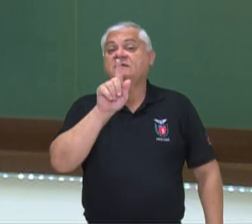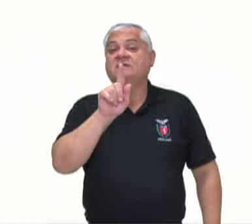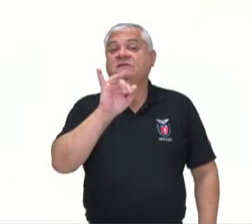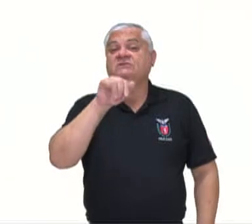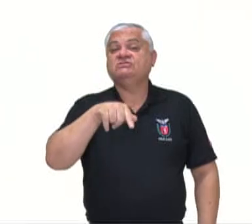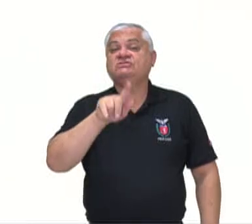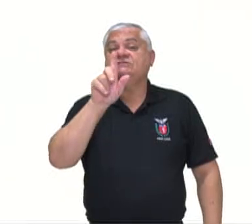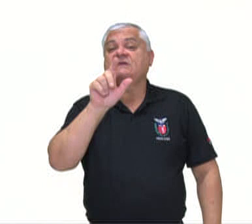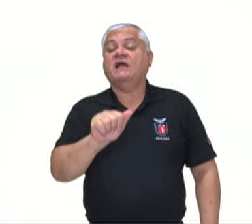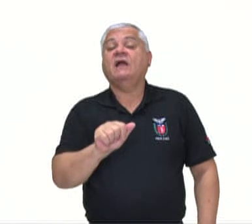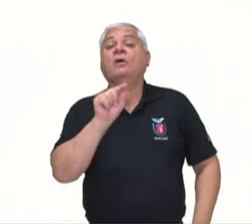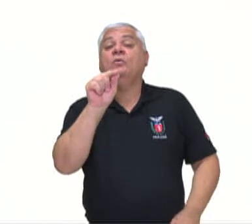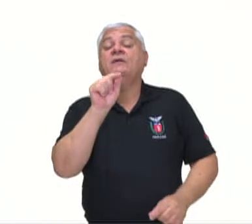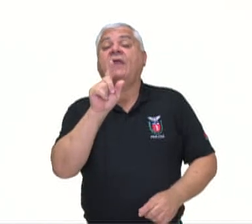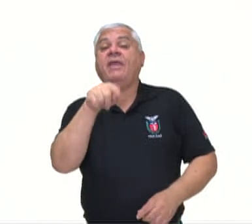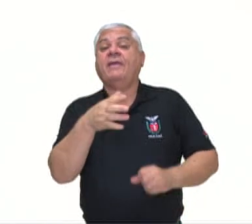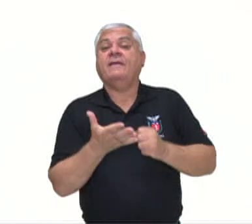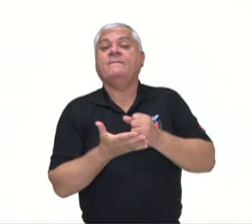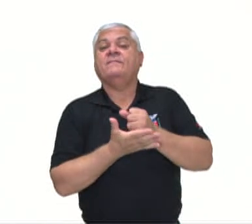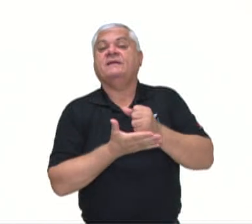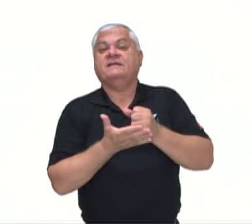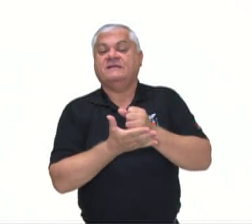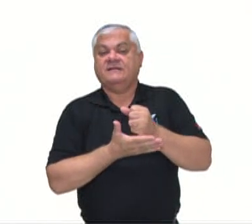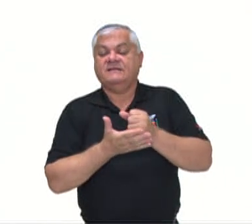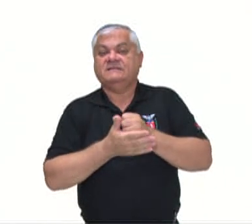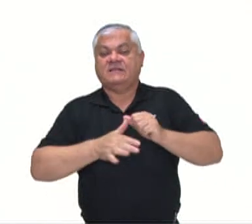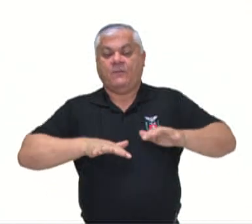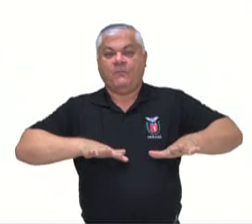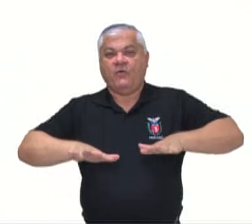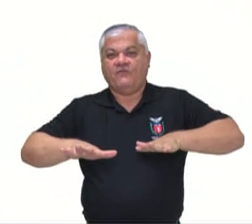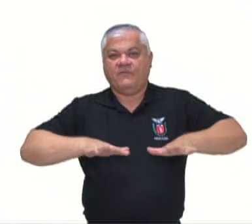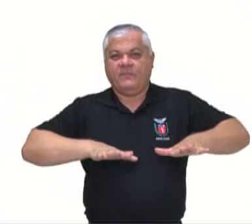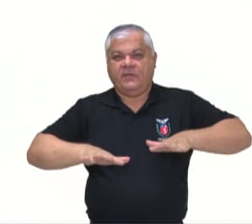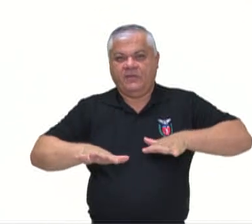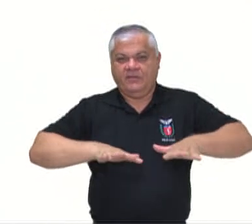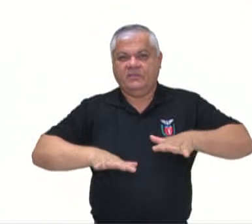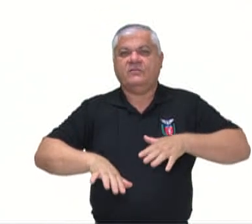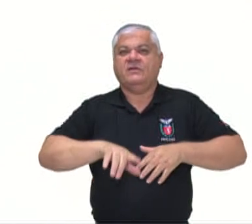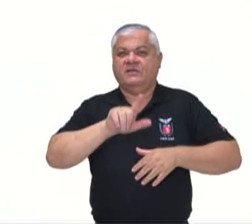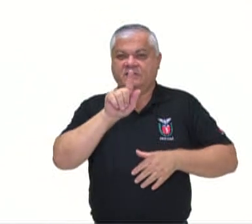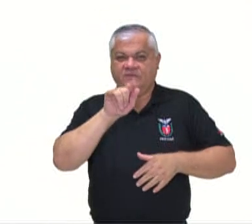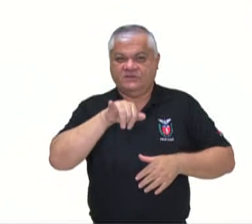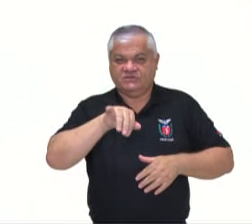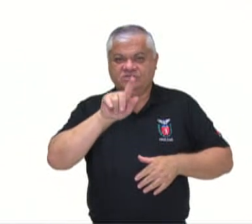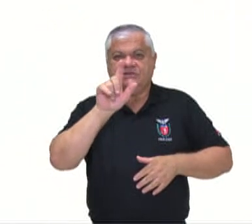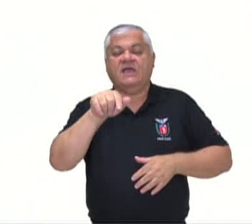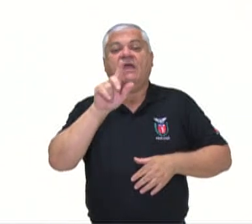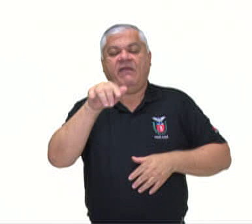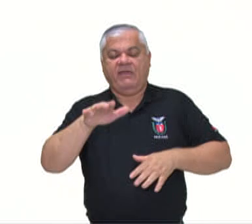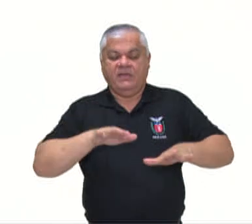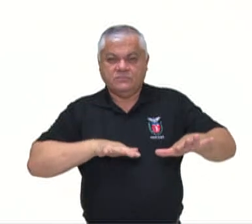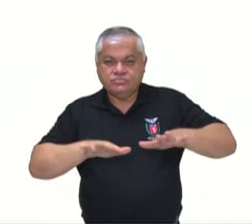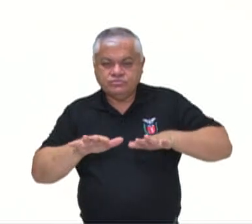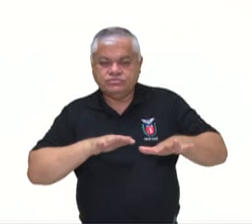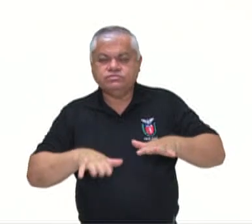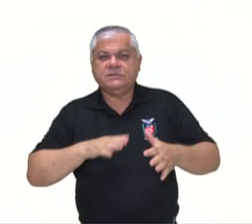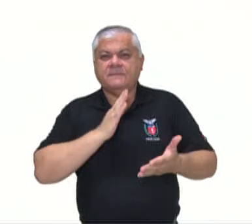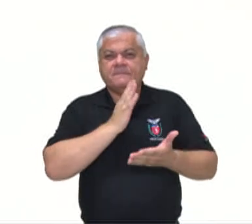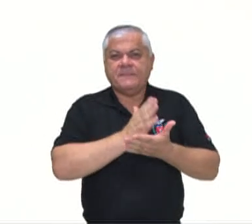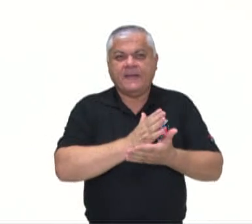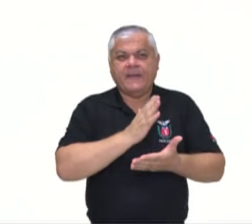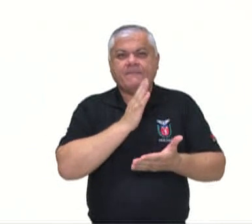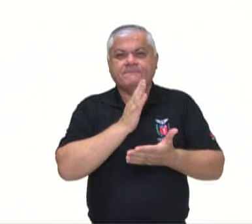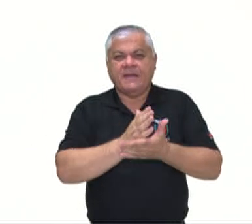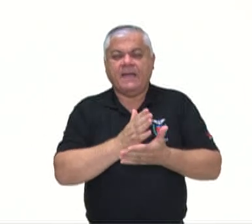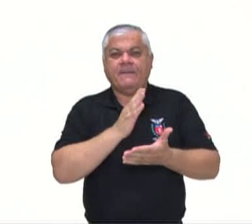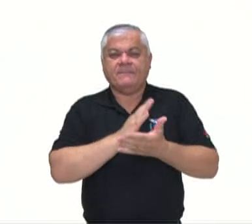A ginga é a base da capoeira, o movimento básico da capoeira. É um movimento ritmado que mantém